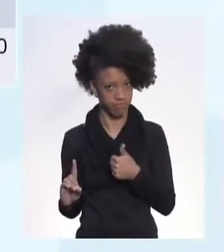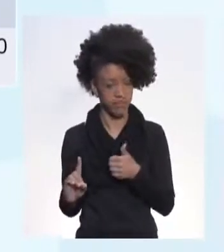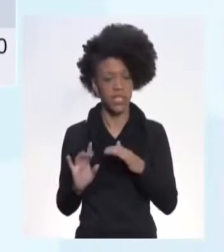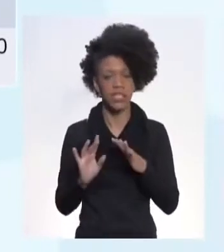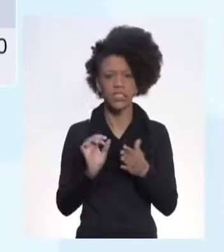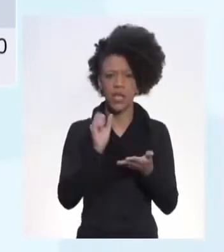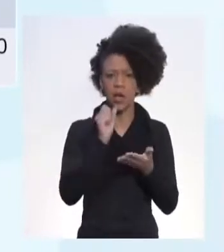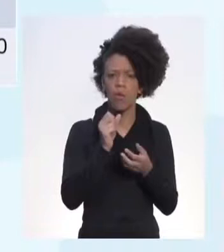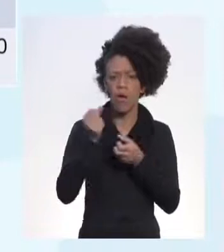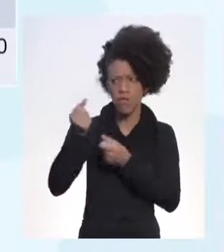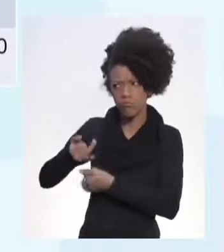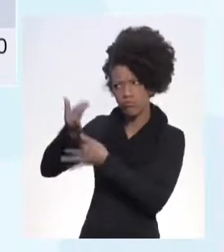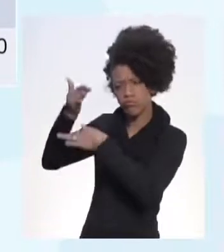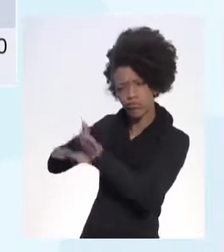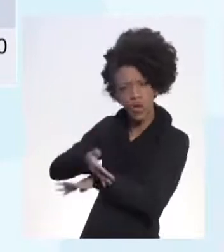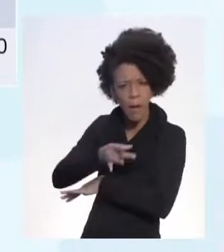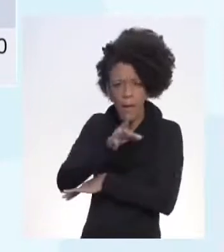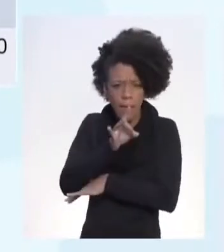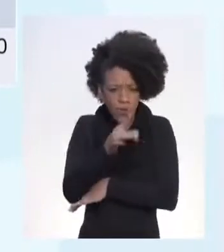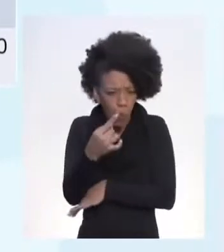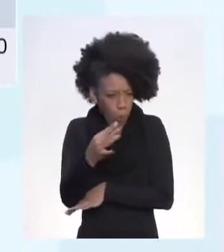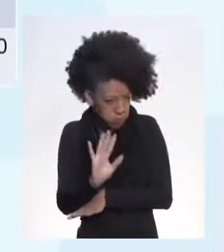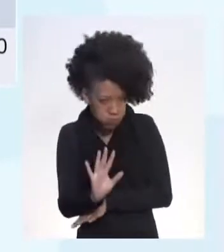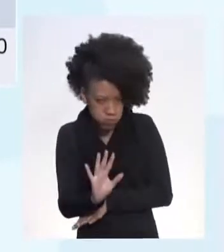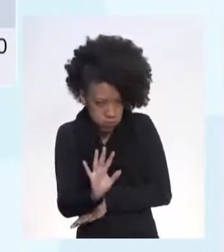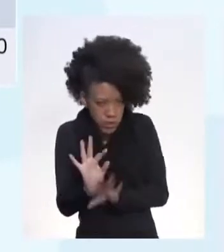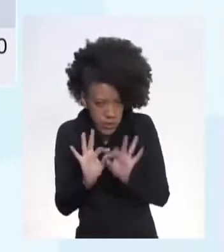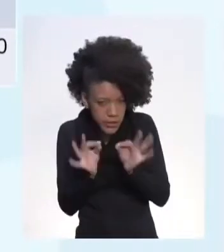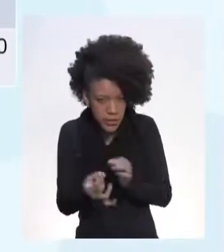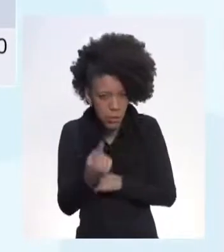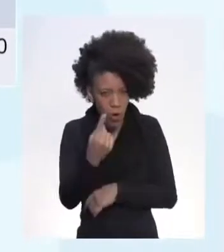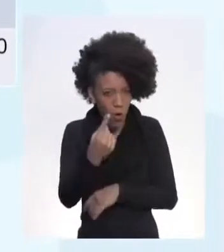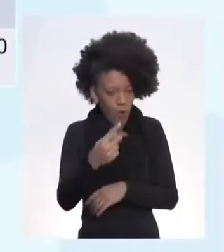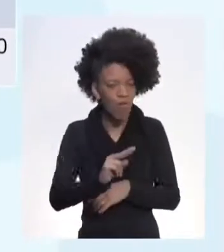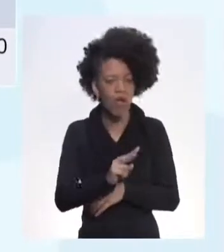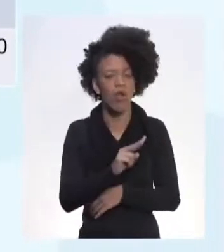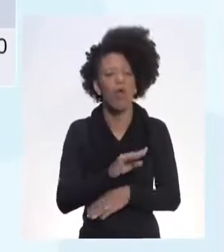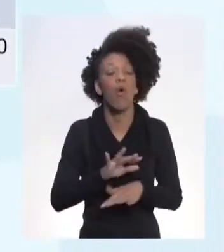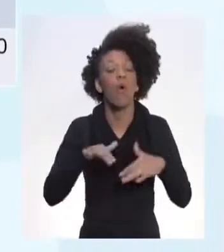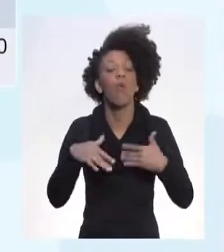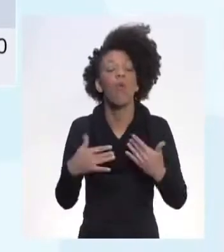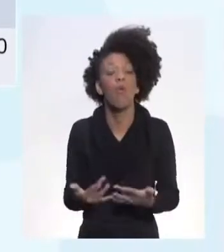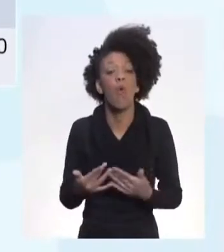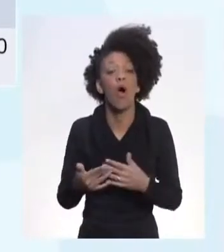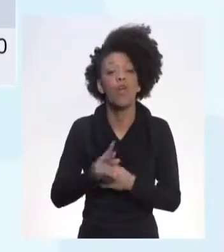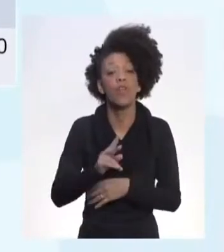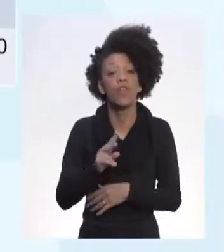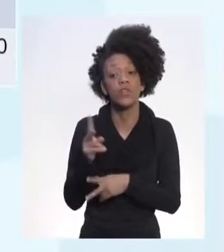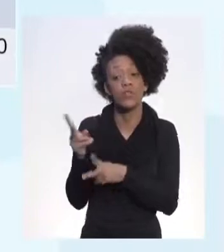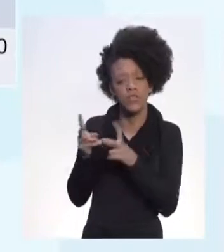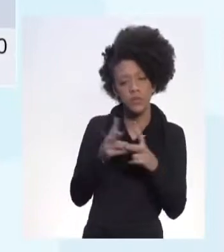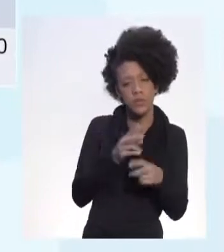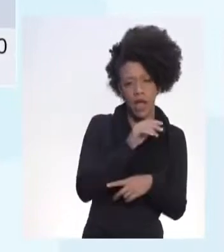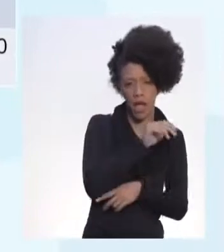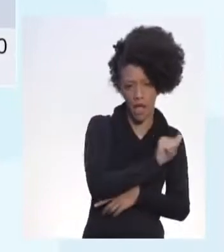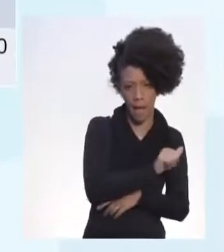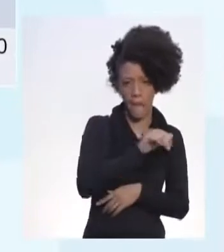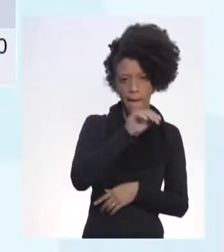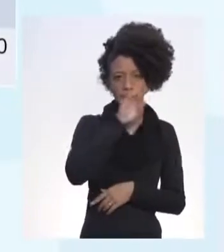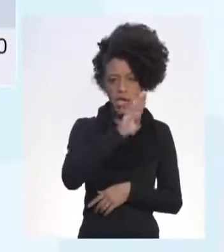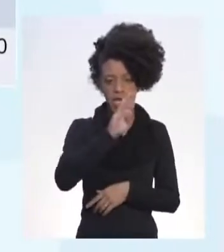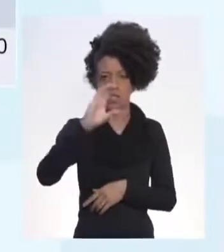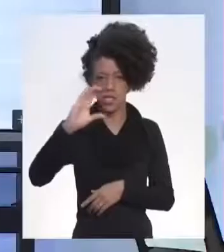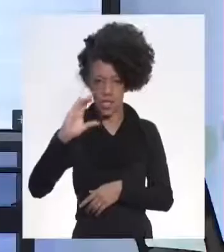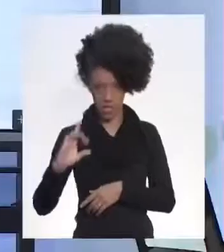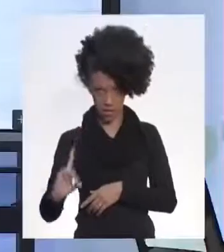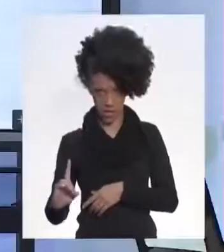Então, coloquem lá no chat pelo menos um, vai. Coloca pelo menos um valor. Qual é o valor que vocês identificam para o A, para o B, para o